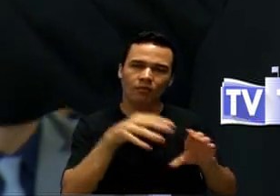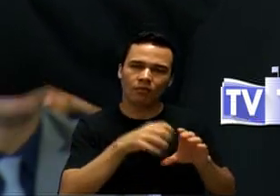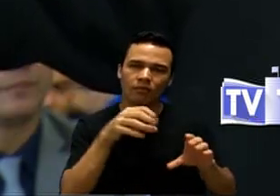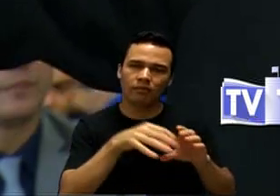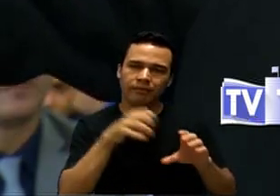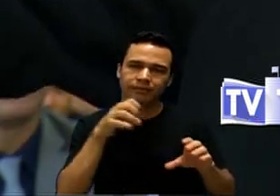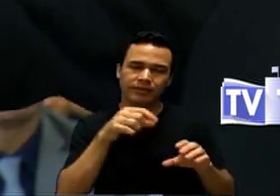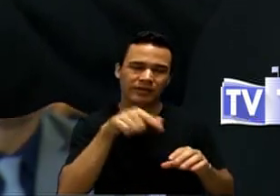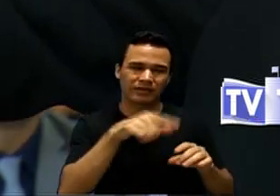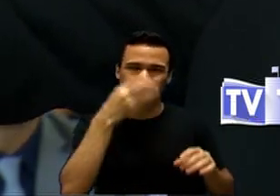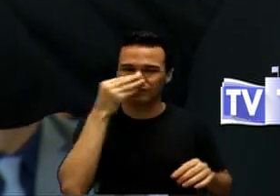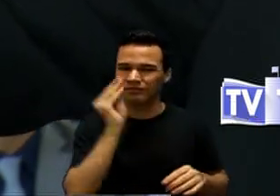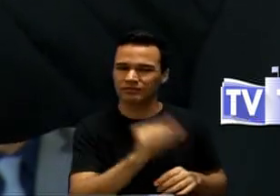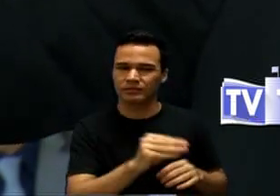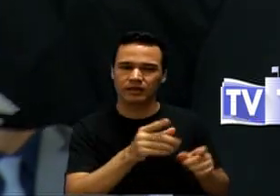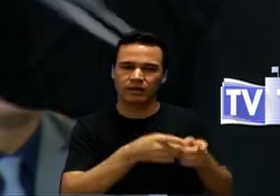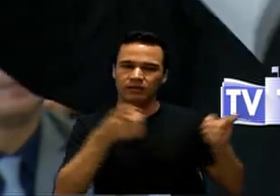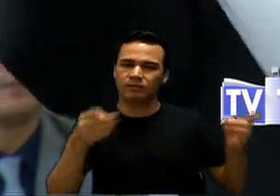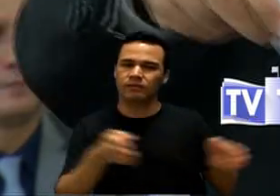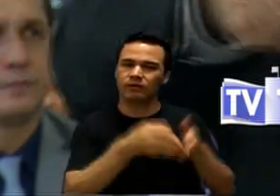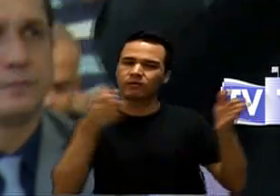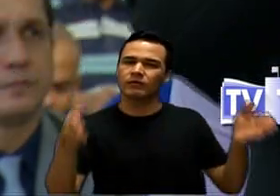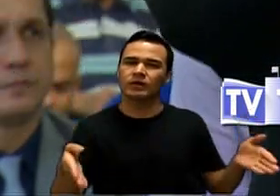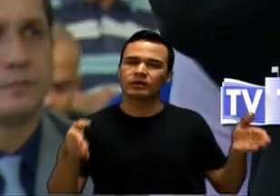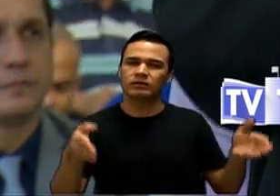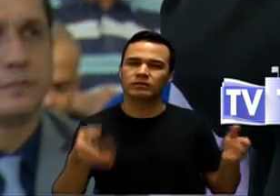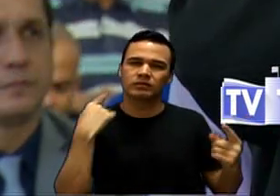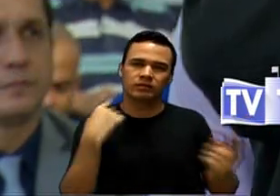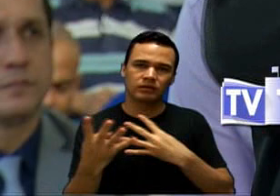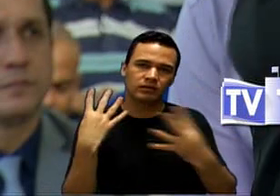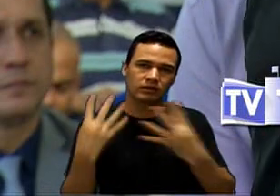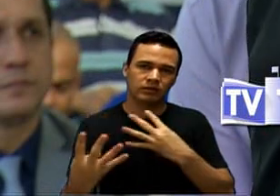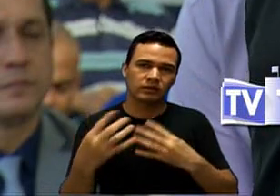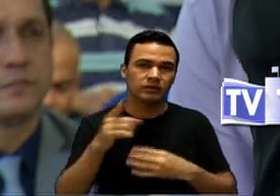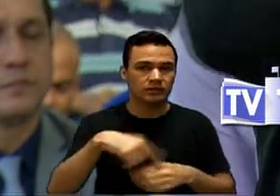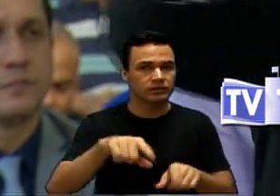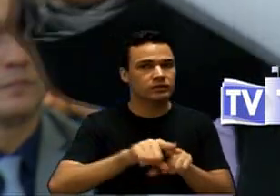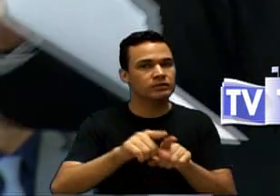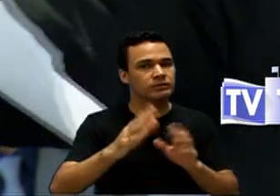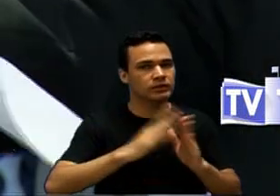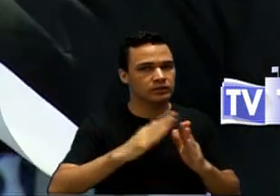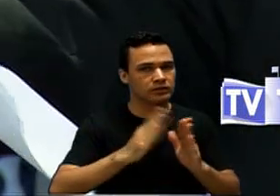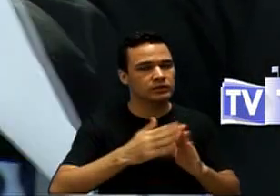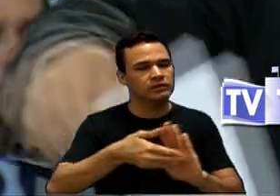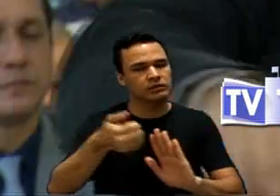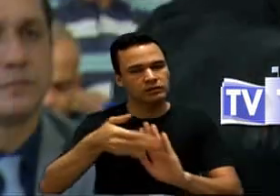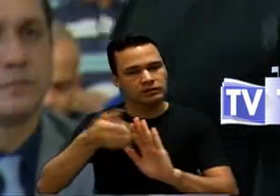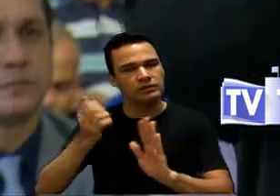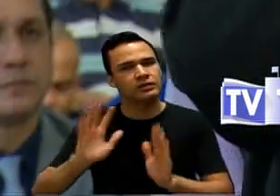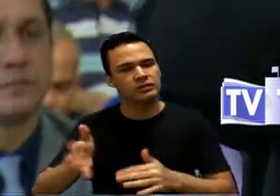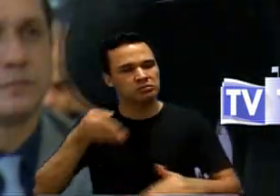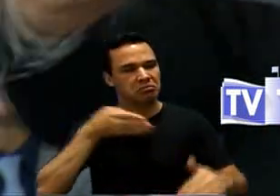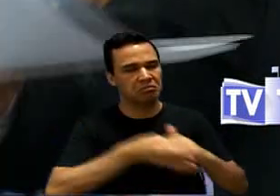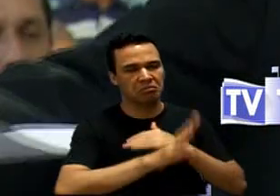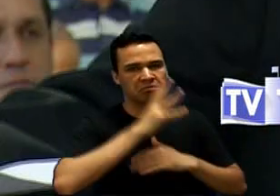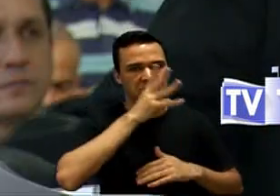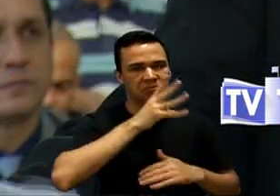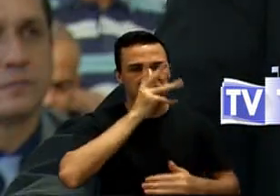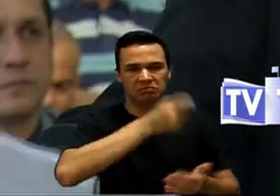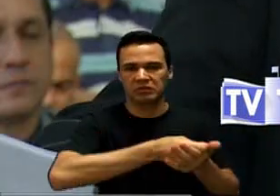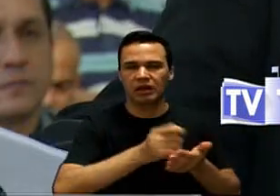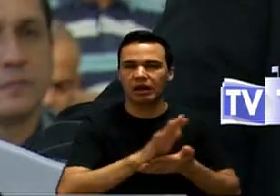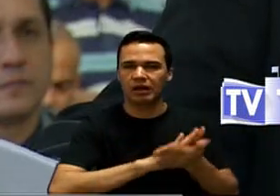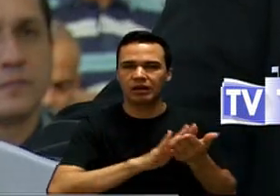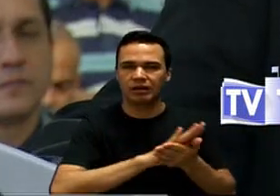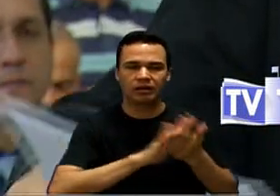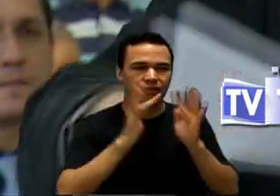em drenagem, e deixou de fazer a duplicação. Inclusive, a questão da desapropriação entrou sobre a propriedade particular, não pagou nada, não